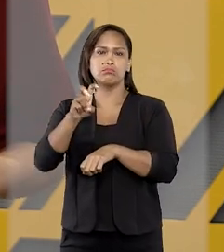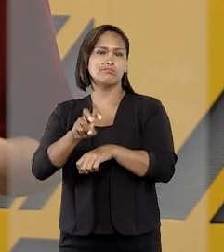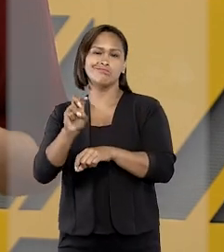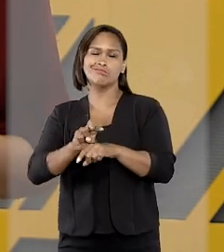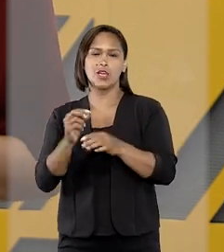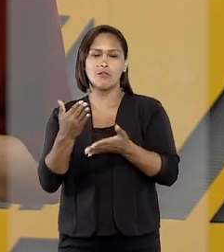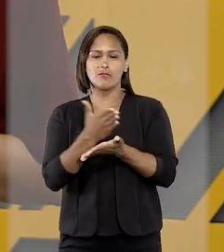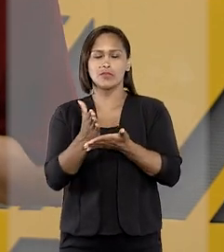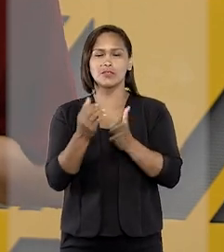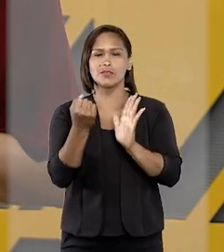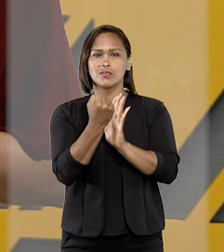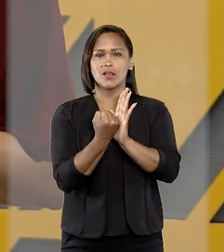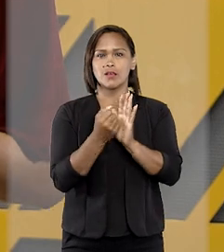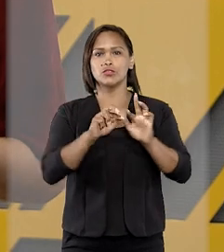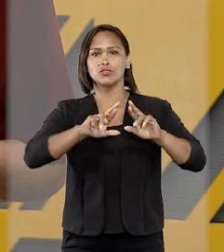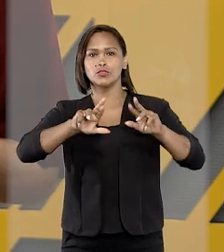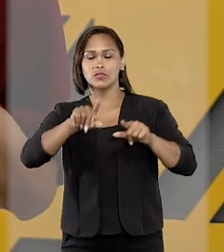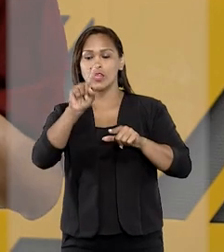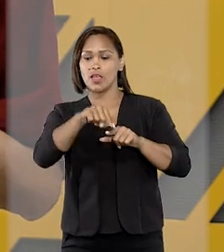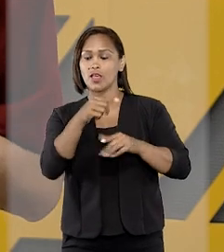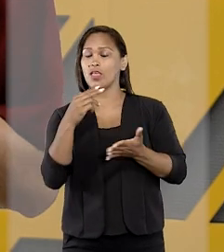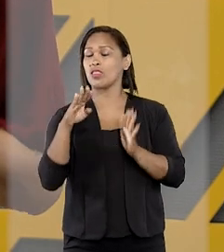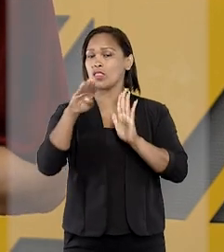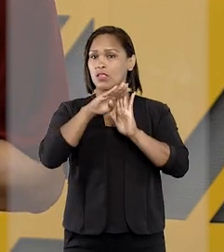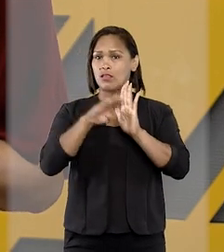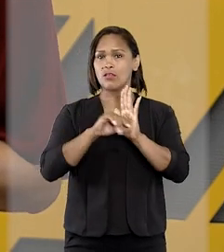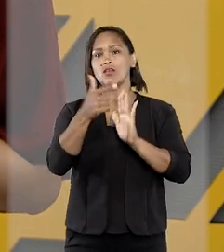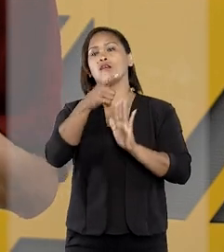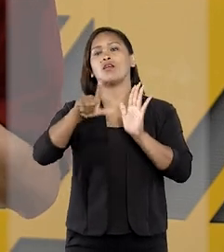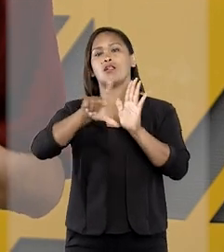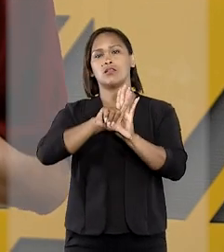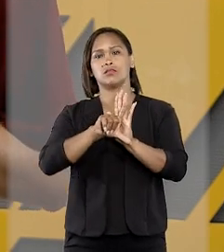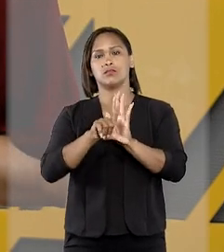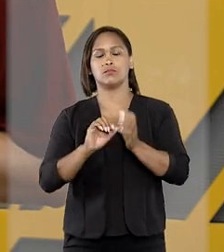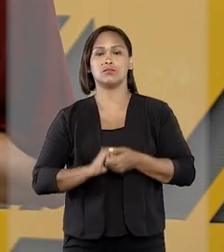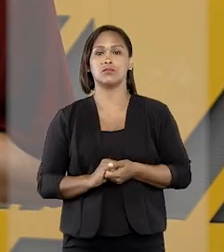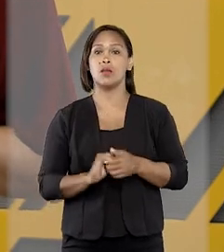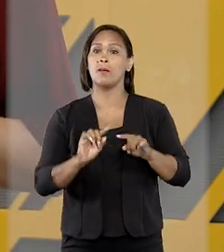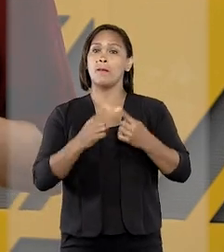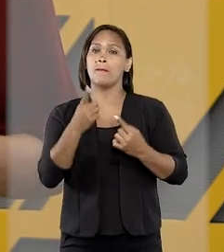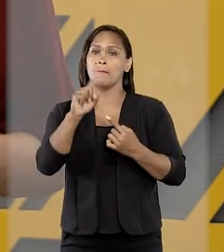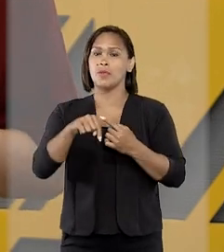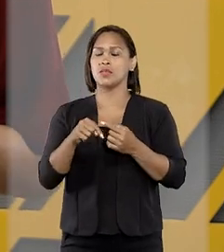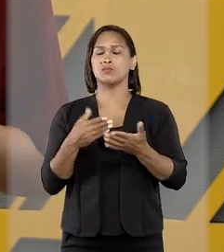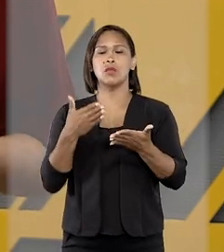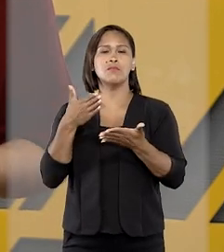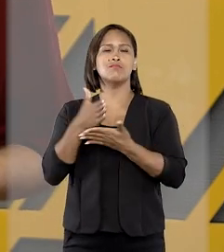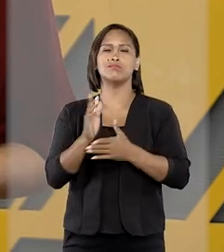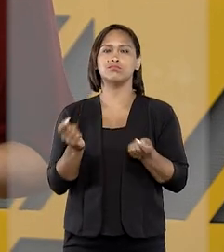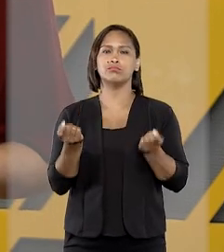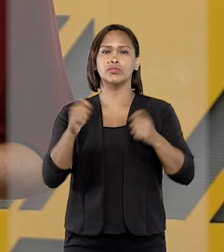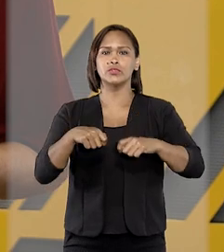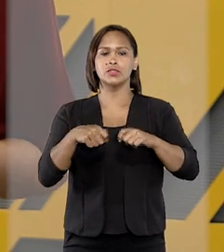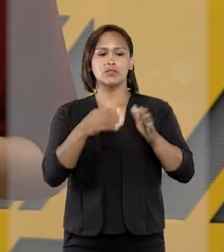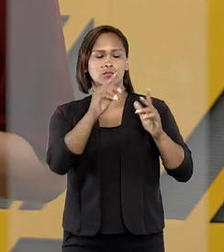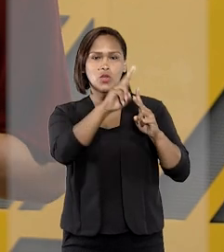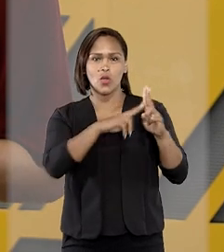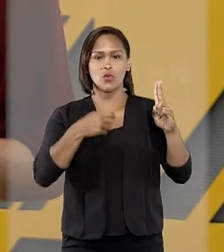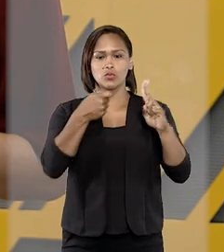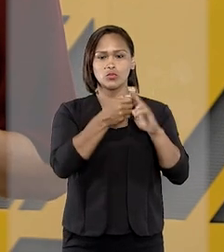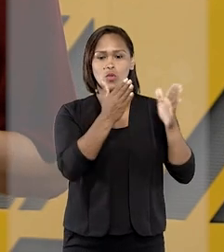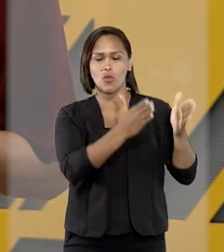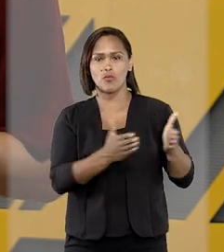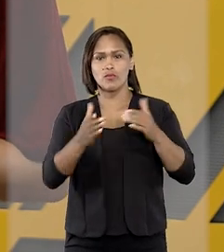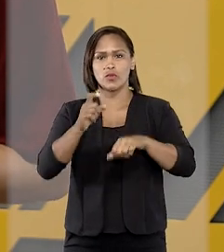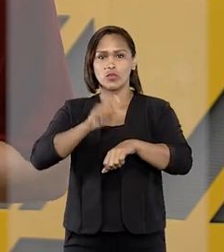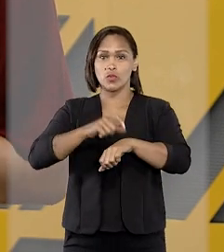não cabe ao juiz fixar prazos diversos daqueles definidos pela legislação. Porém, nada impede que as partes definam